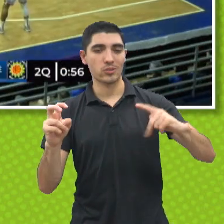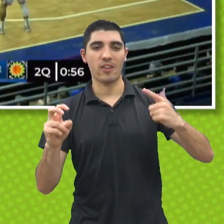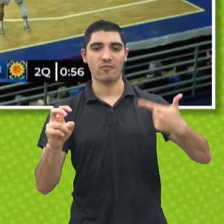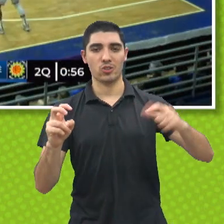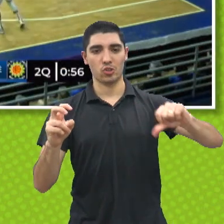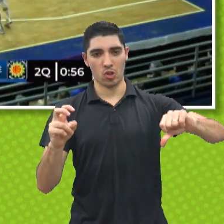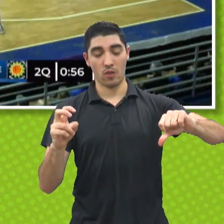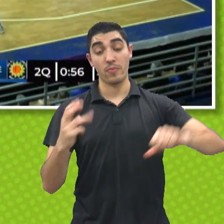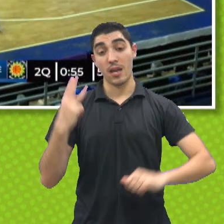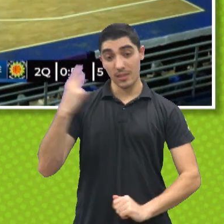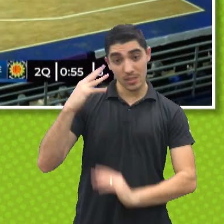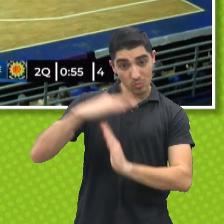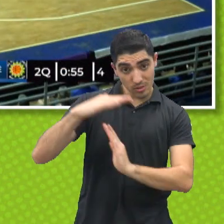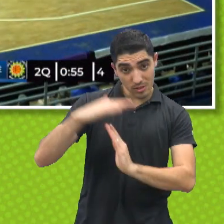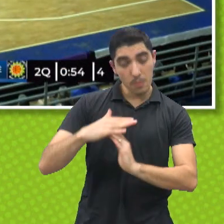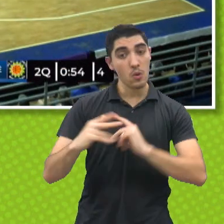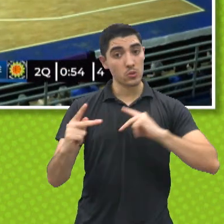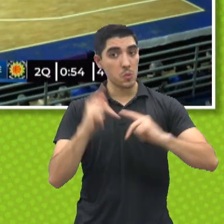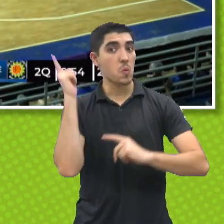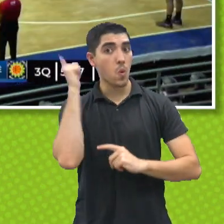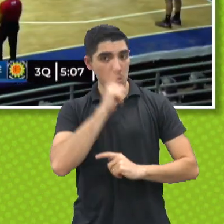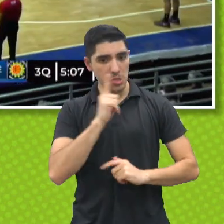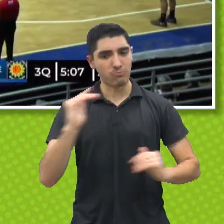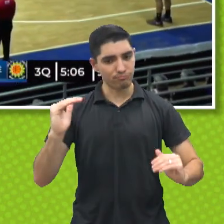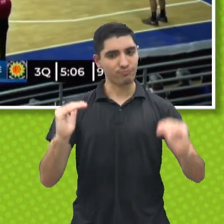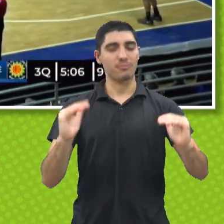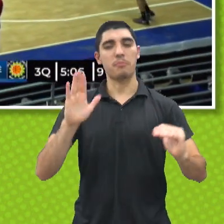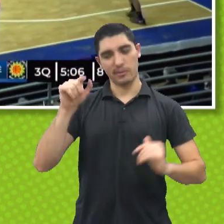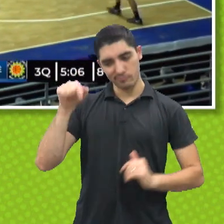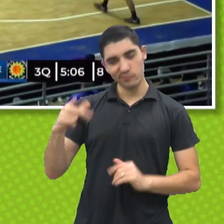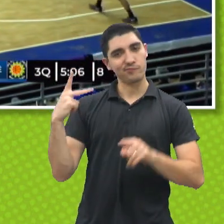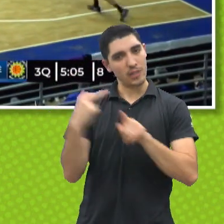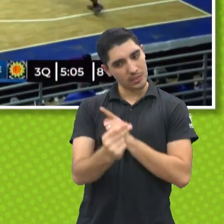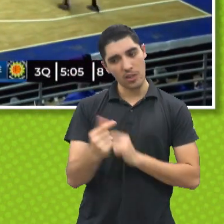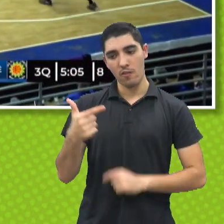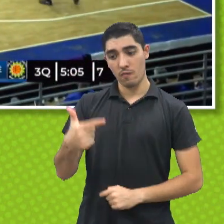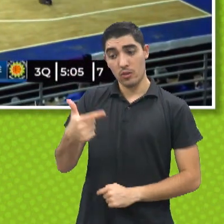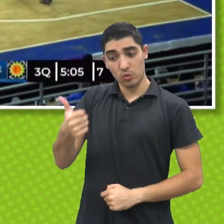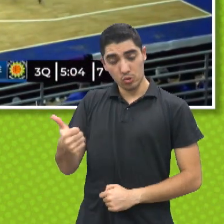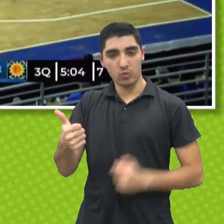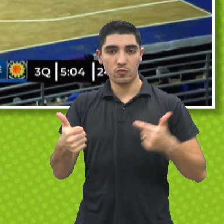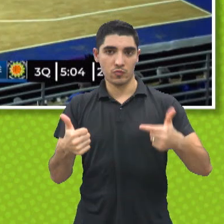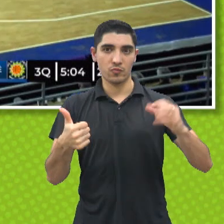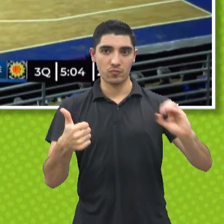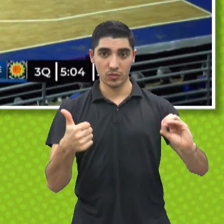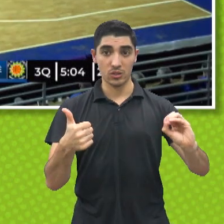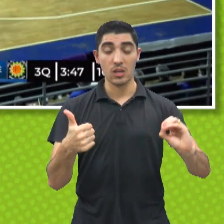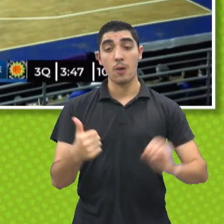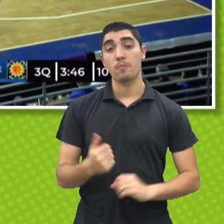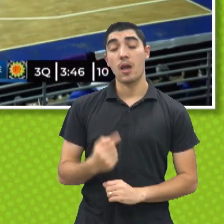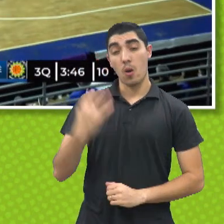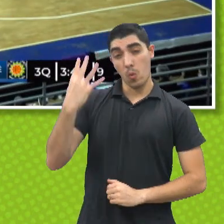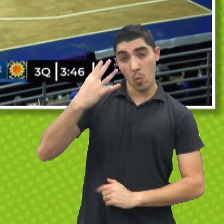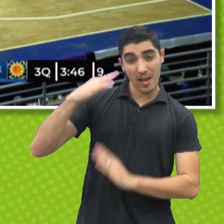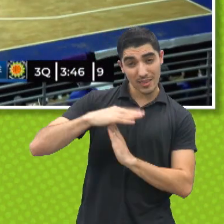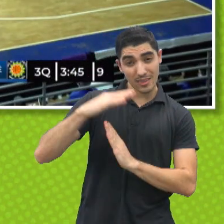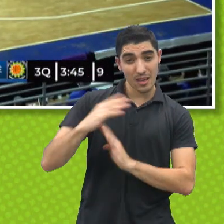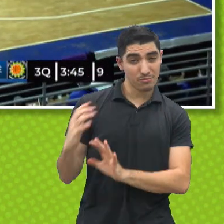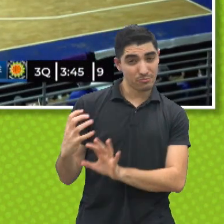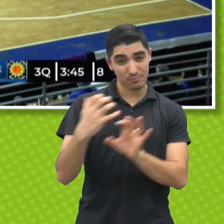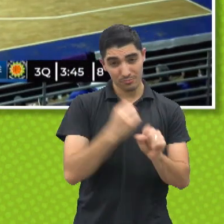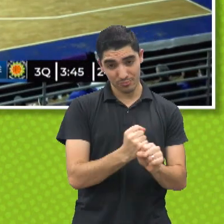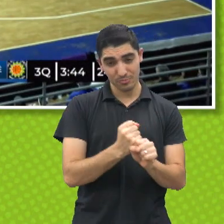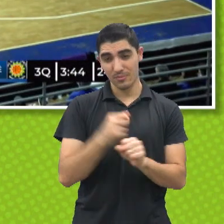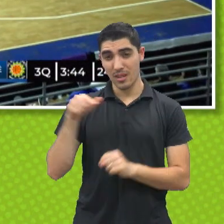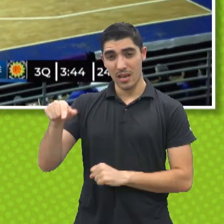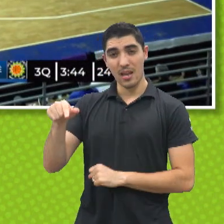quarto aí o São José deu uma equiparada mas mesmo assim Franca acabou vencendo 21 a 20 jogo foi pros últimos os 10 minutos com 17 de vantagem pra